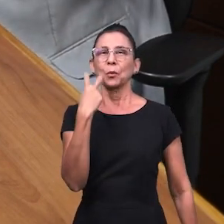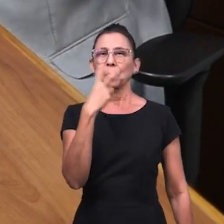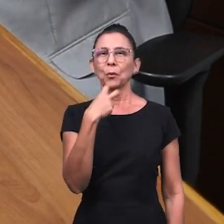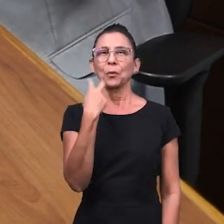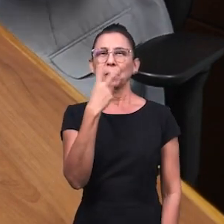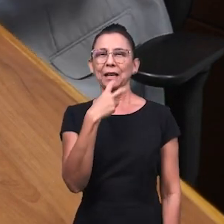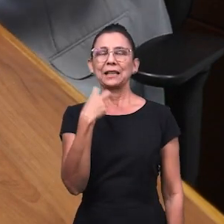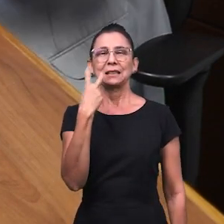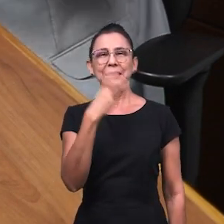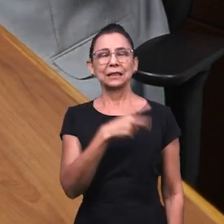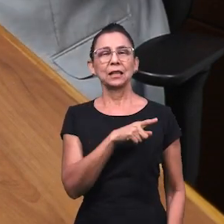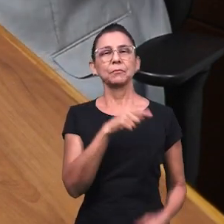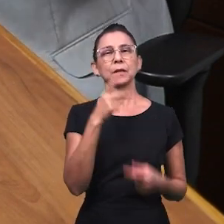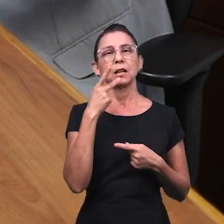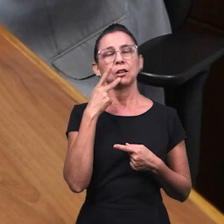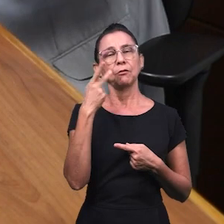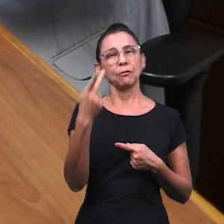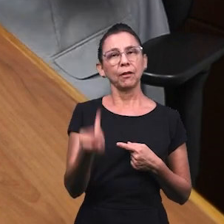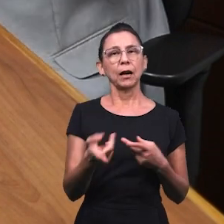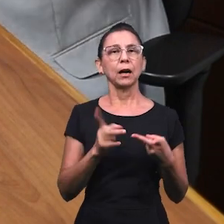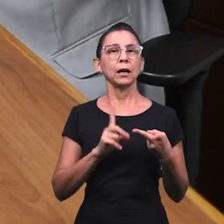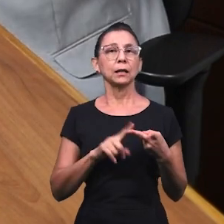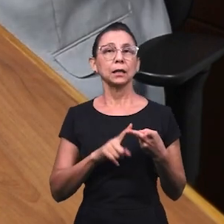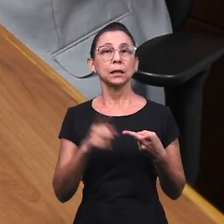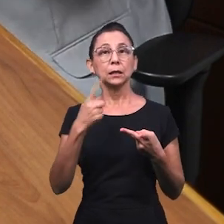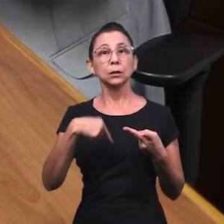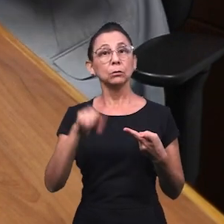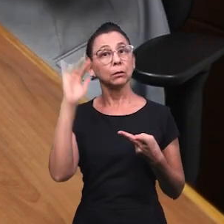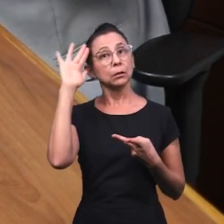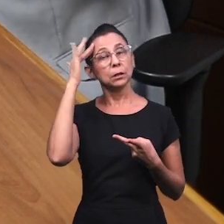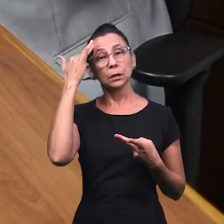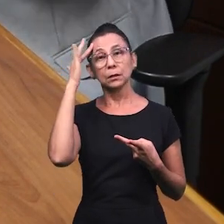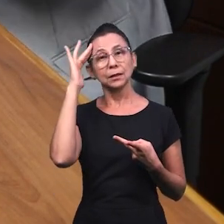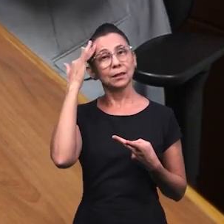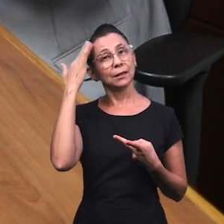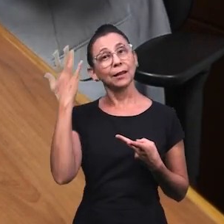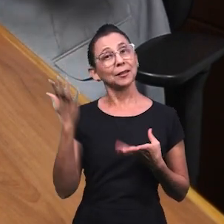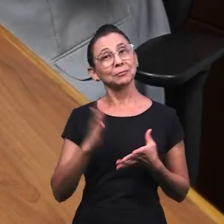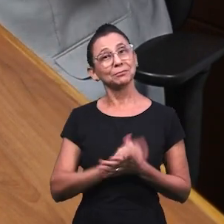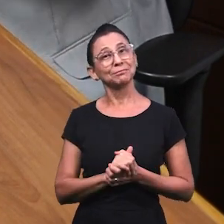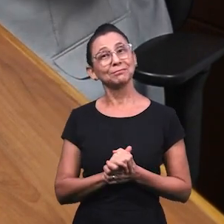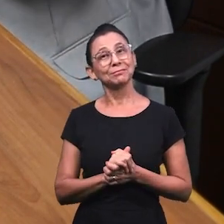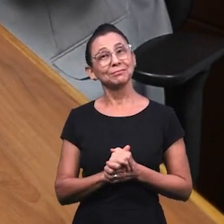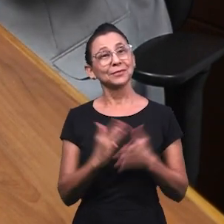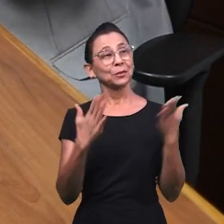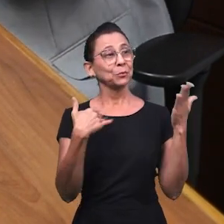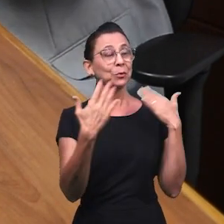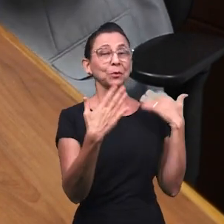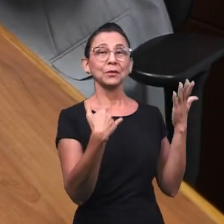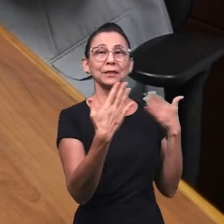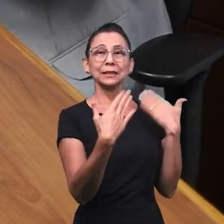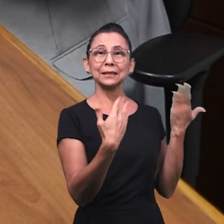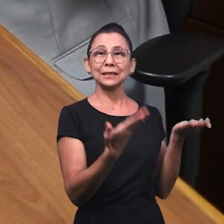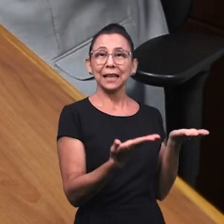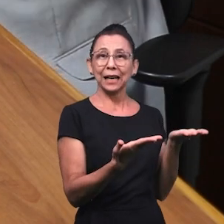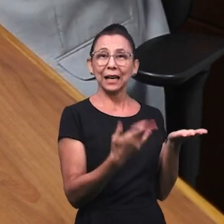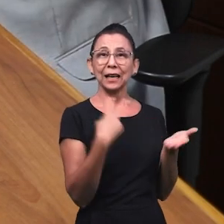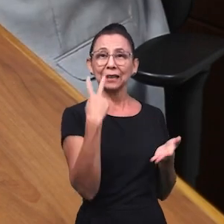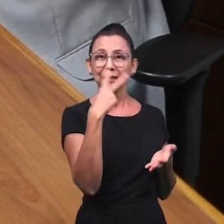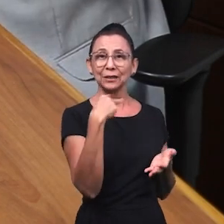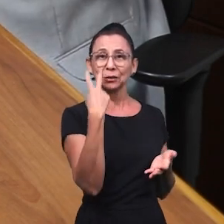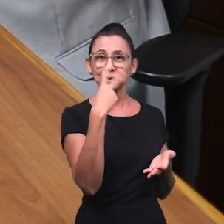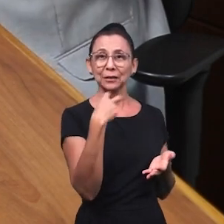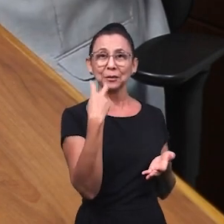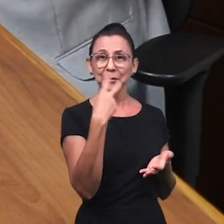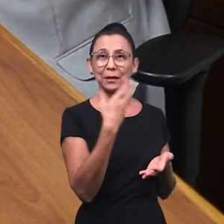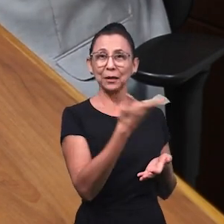ele fala, ele consegue falar e nós vamos entender aqui o que ele está falando. Nós vamos conversar com o Carlos, ele faz leitura